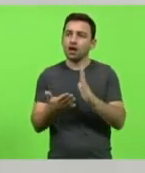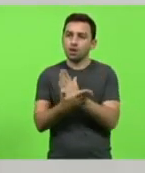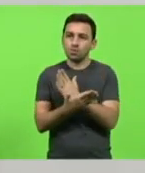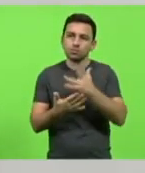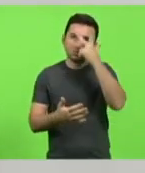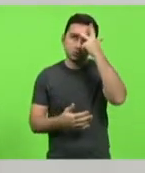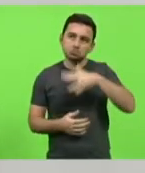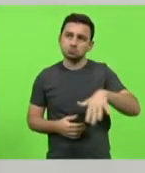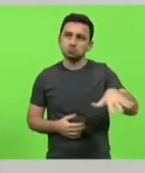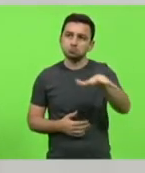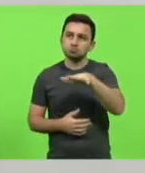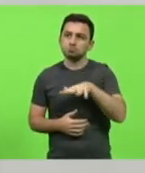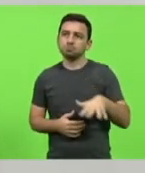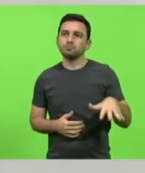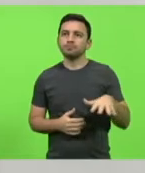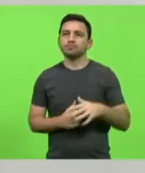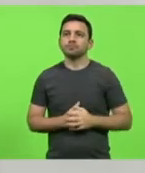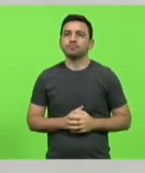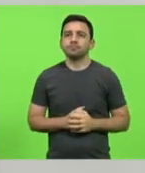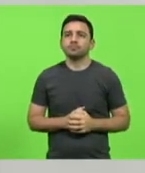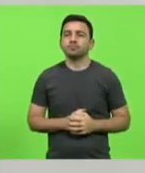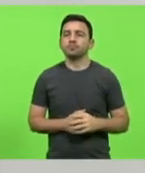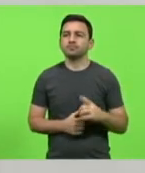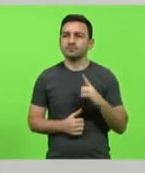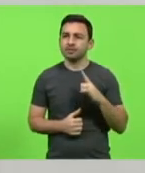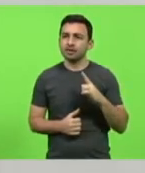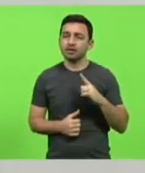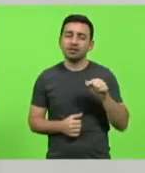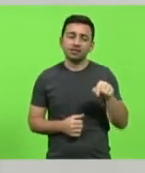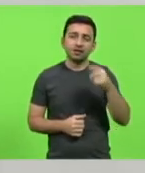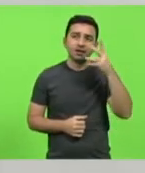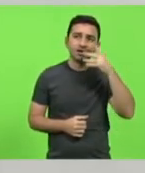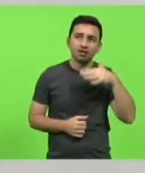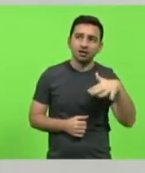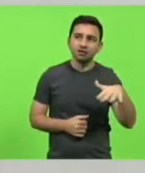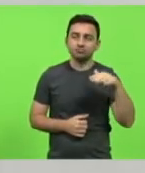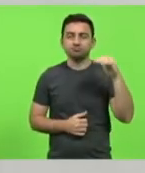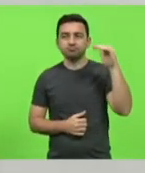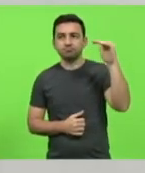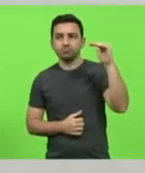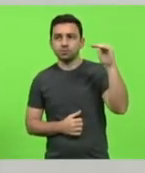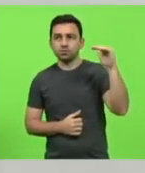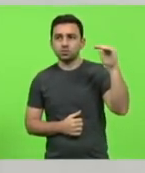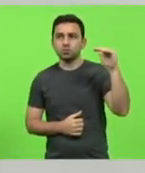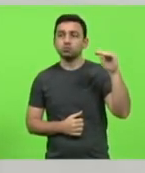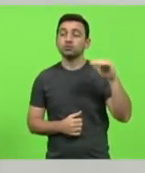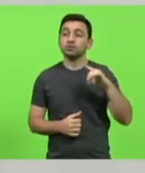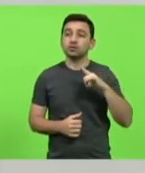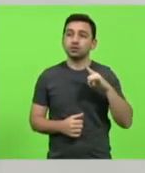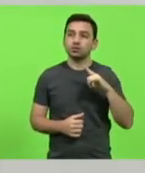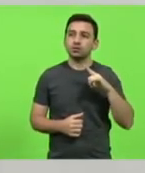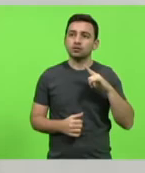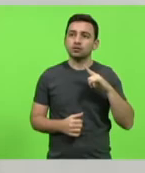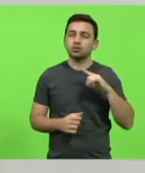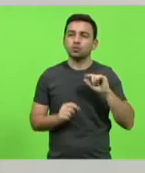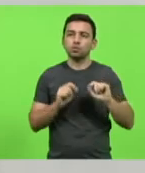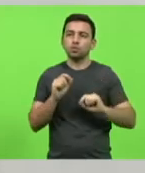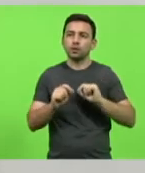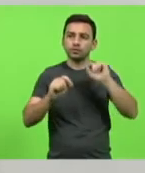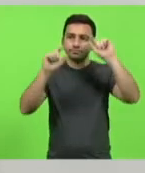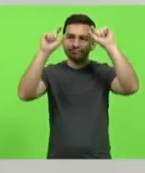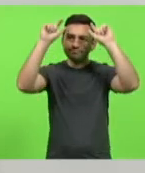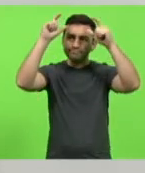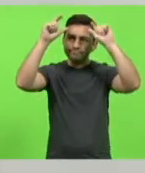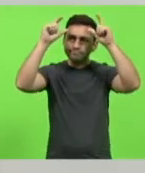entre os seus crianças ou adultos portadores do transtorno